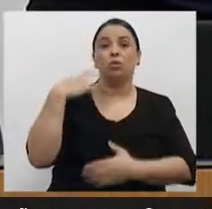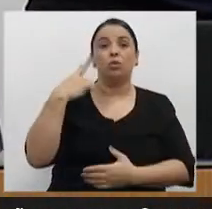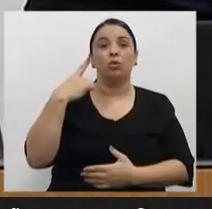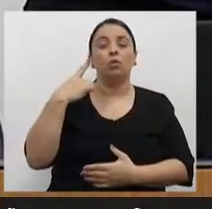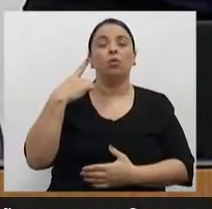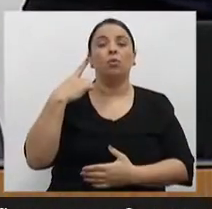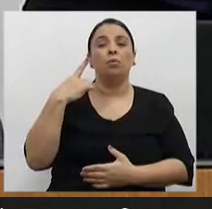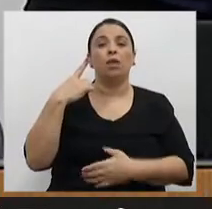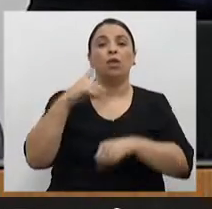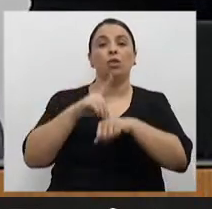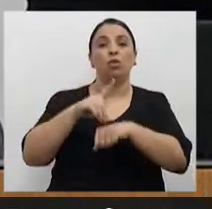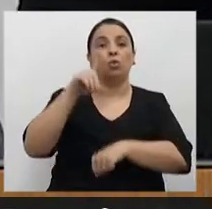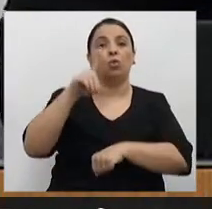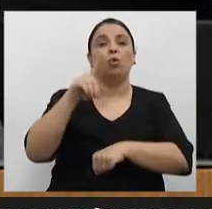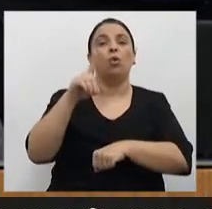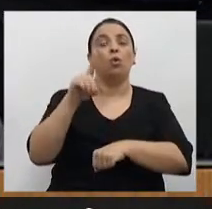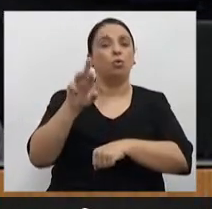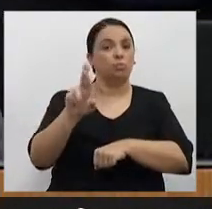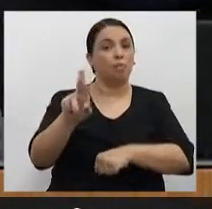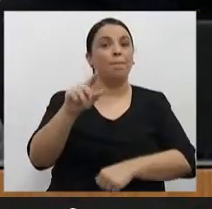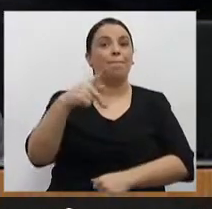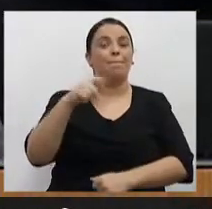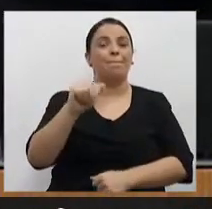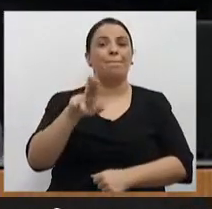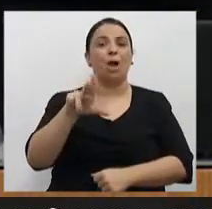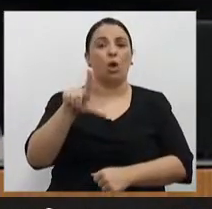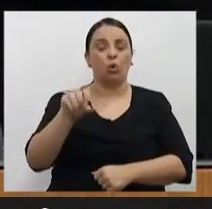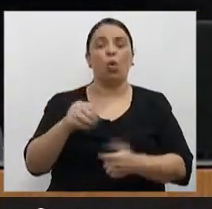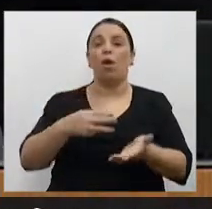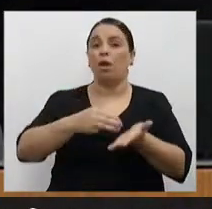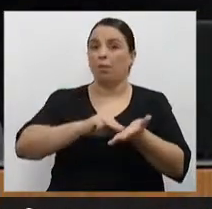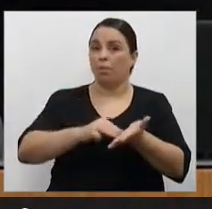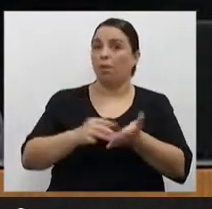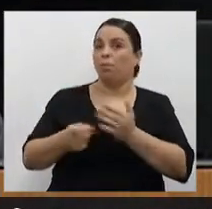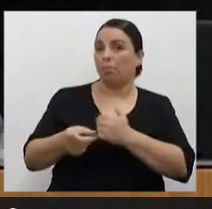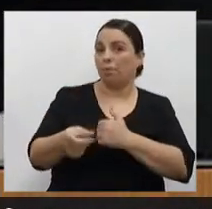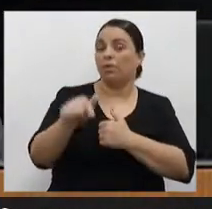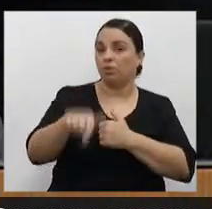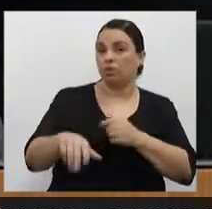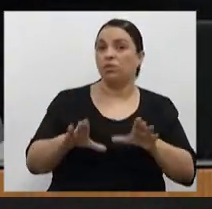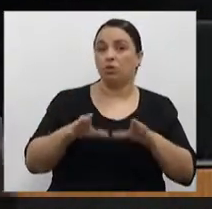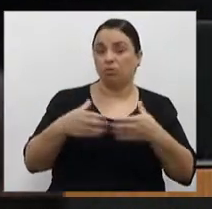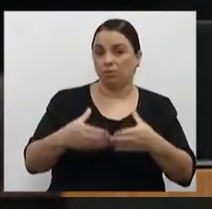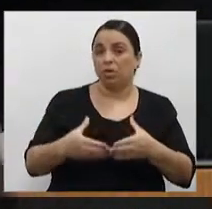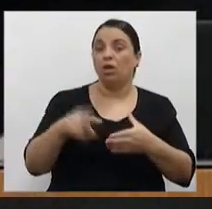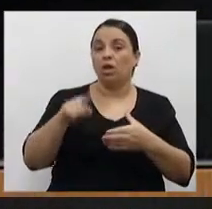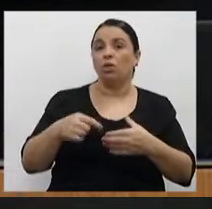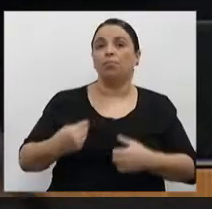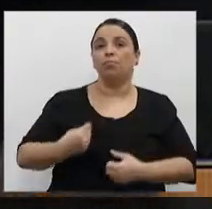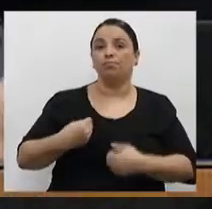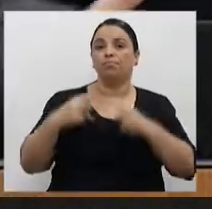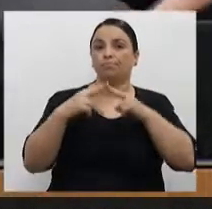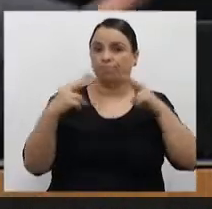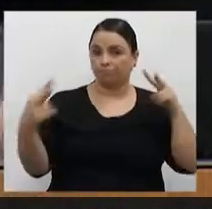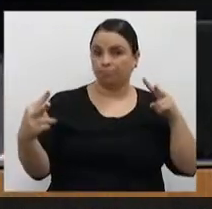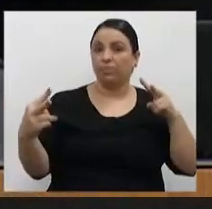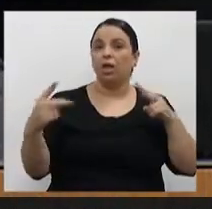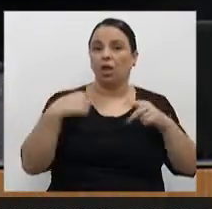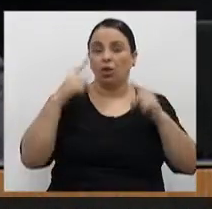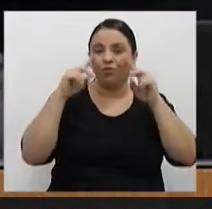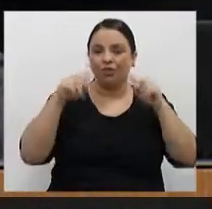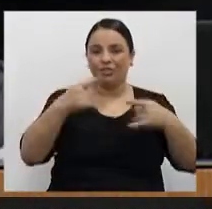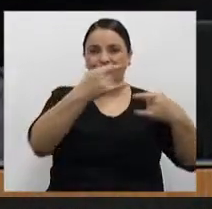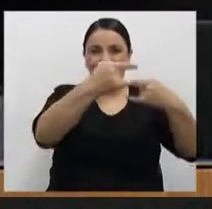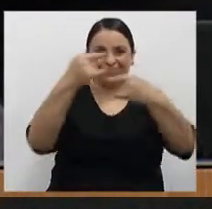membro permanente dessa comissão, que está aqui conosco, né, de forma virtual. Estou aqui vendo o doutor Paulo aqui na